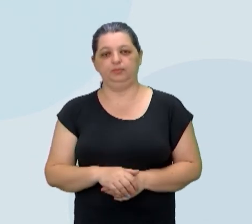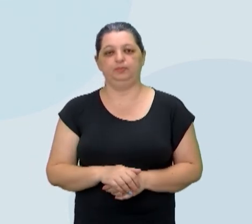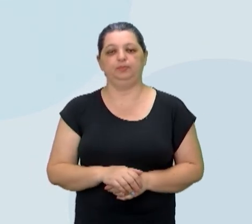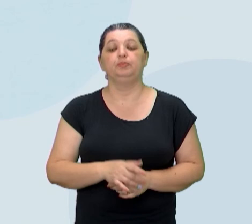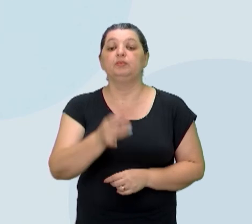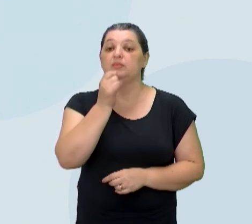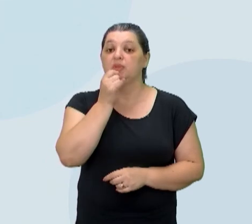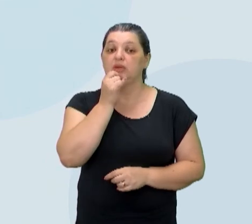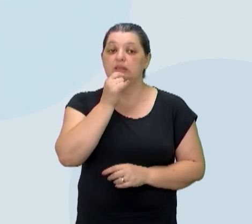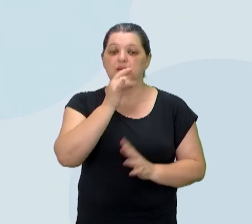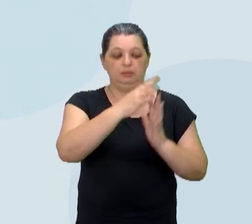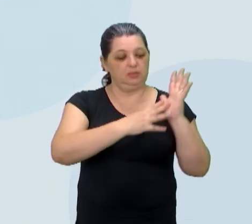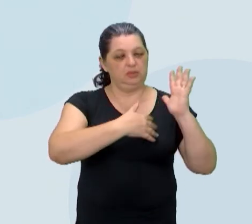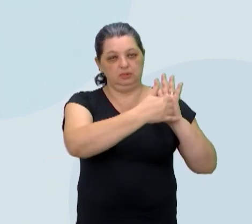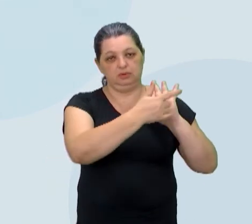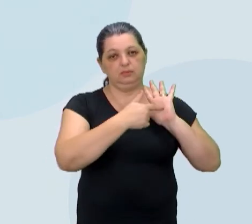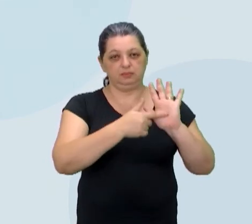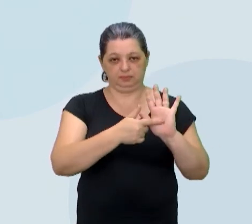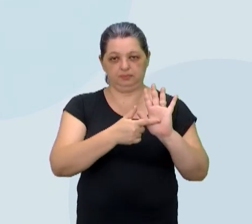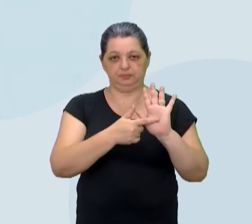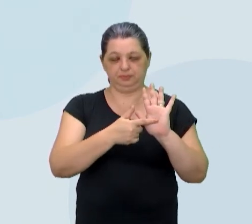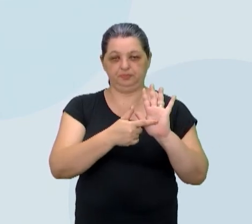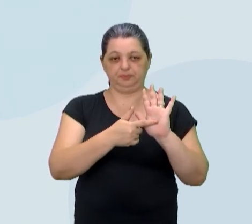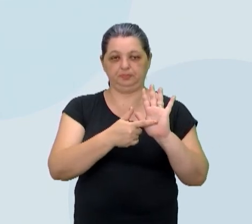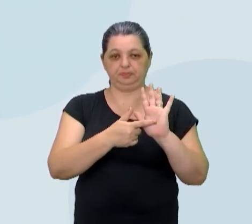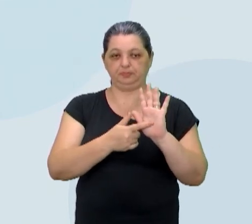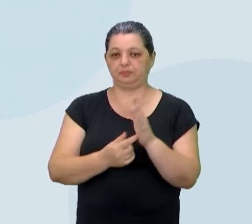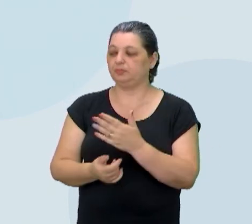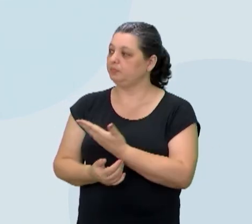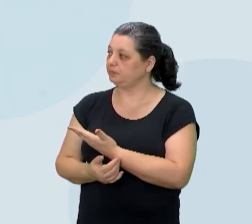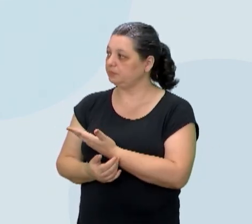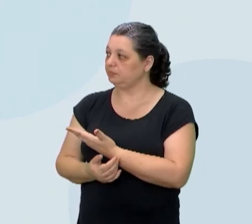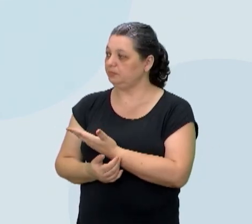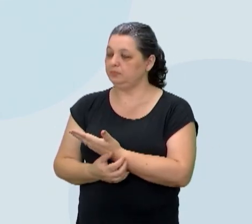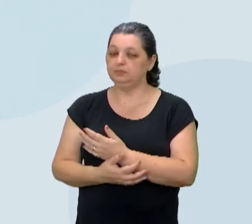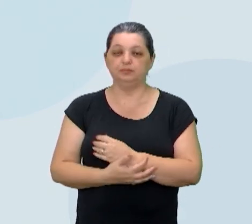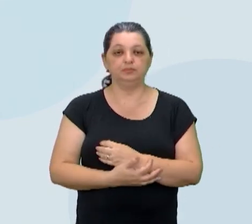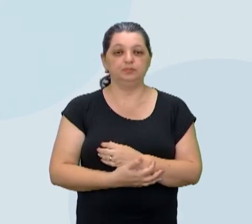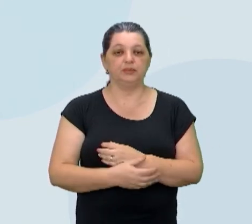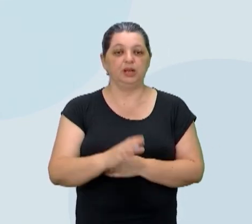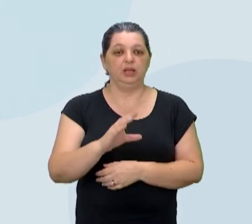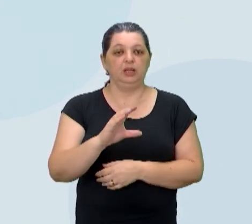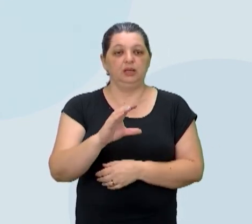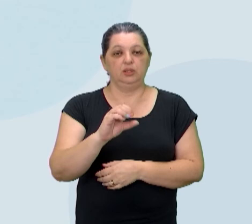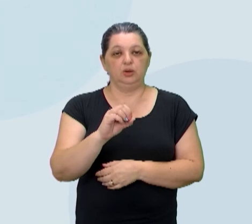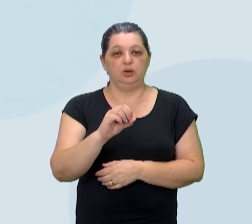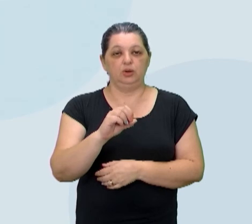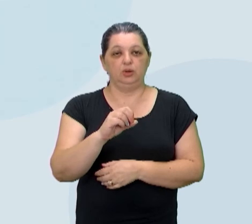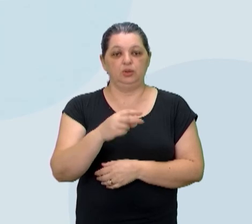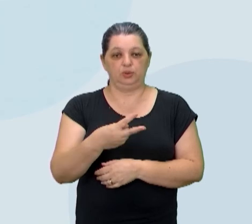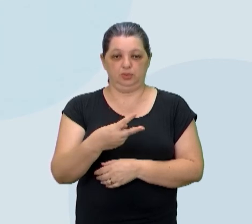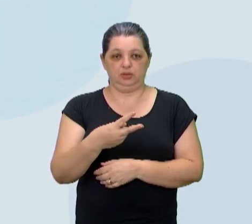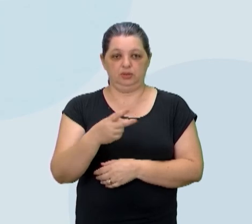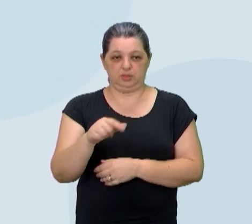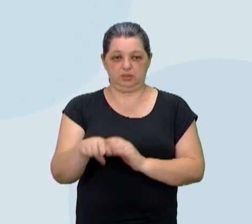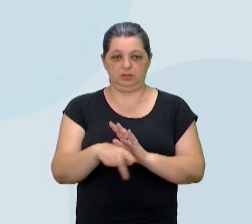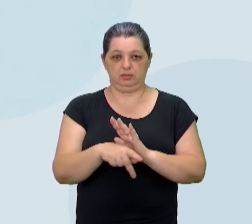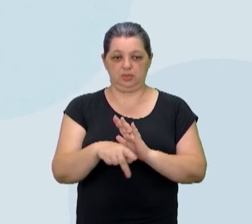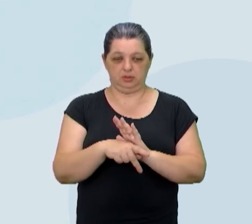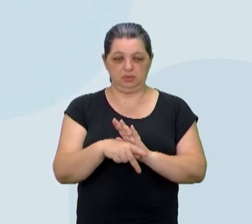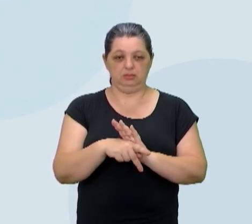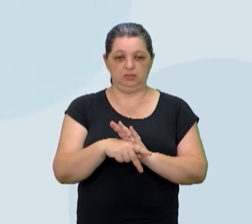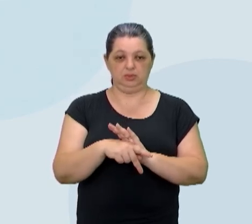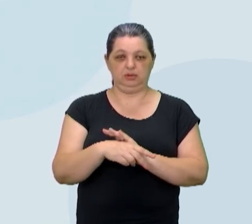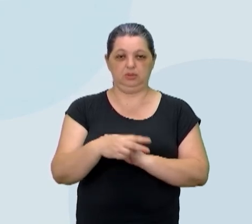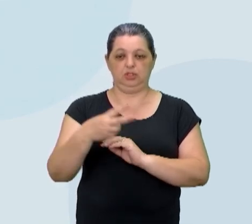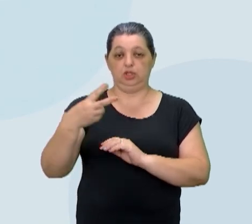vocês visível, né? Então, ali embaixo eu tenho o CO2, que é uma molécula de carbono e 2